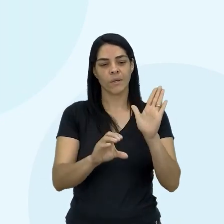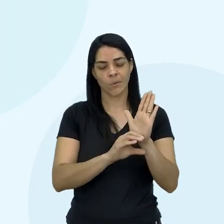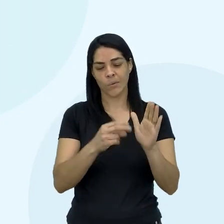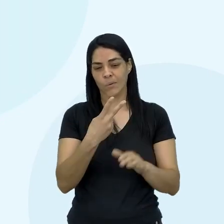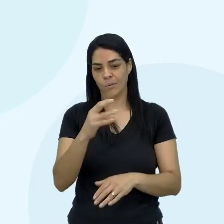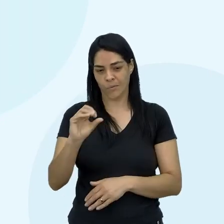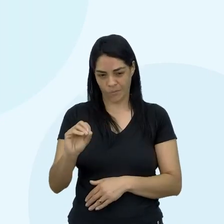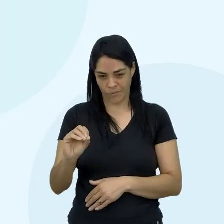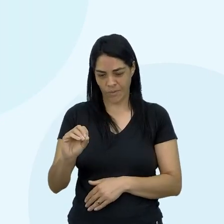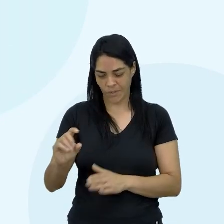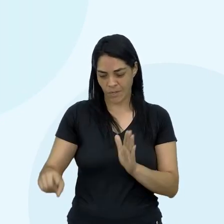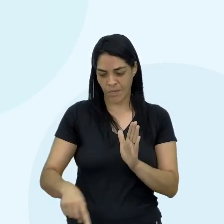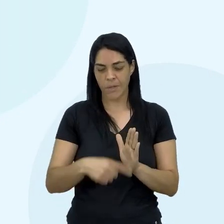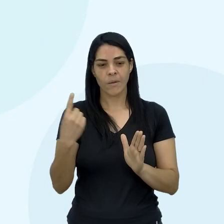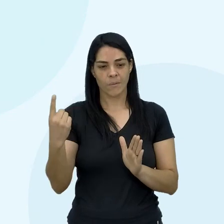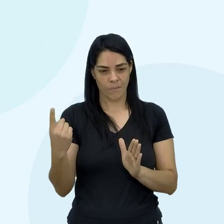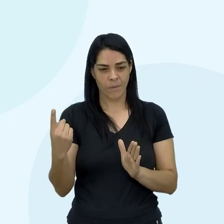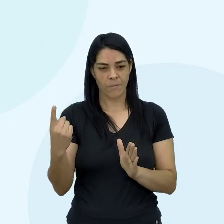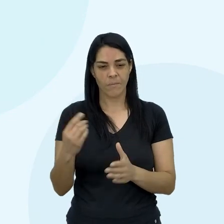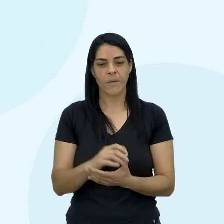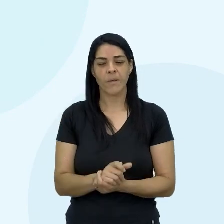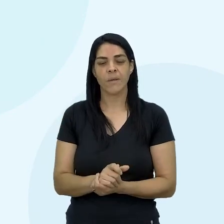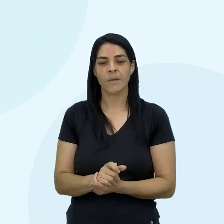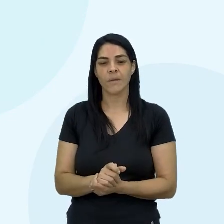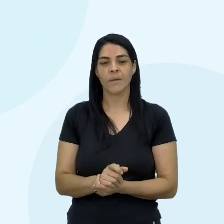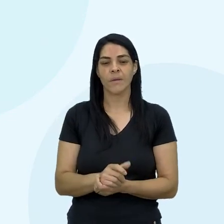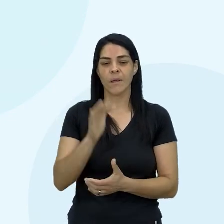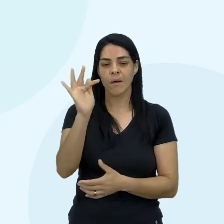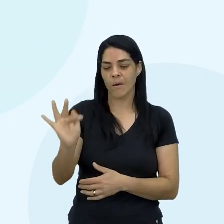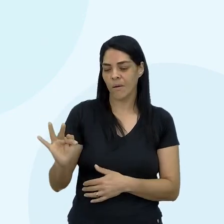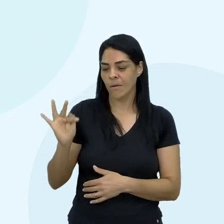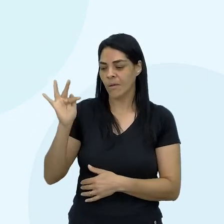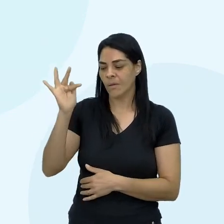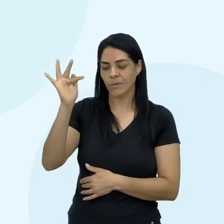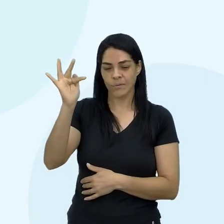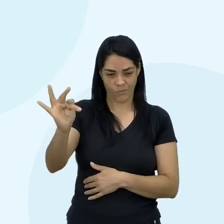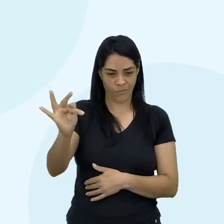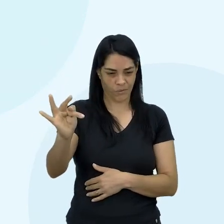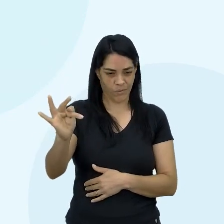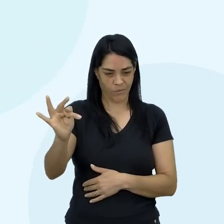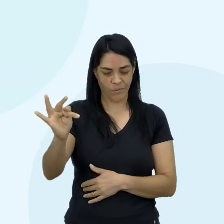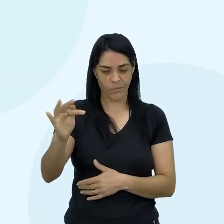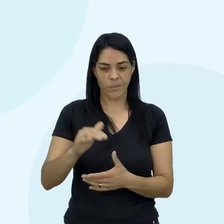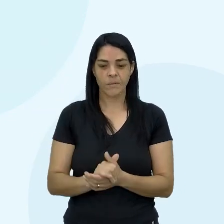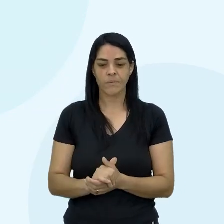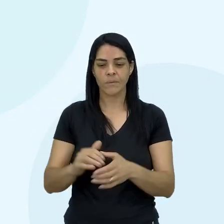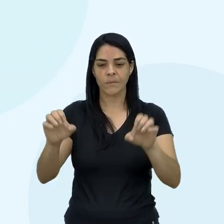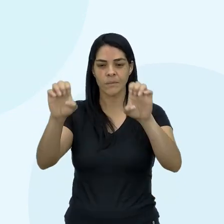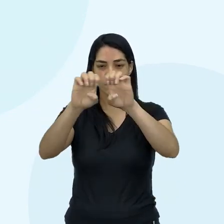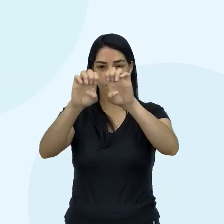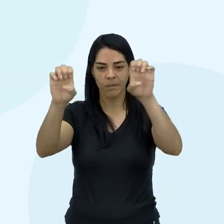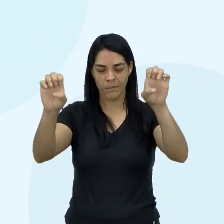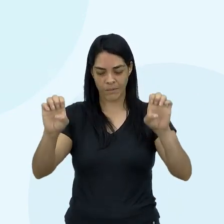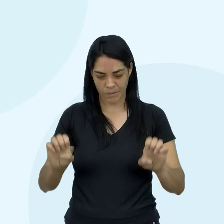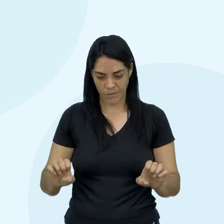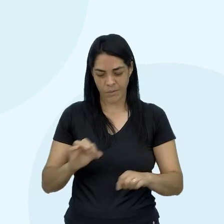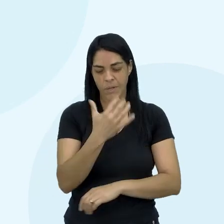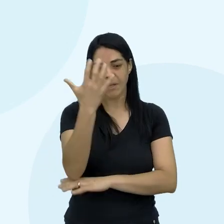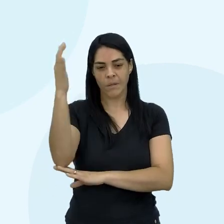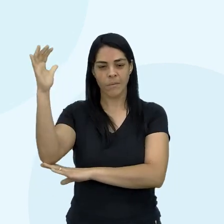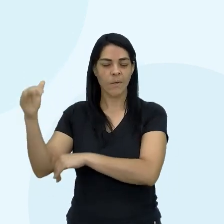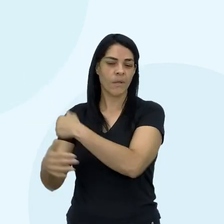as primeiras grandes conferências falando do futuro do planeta a partir dessa estrutura de meio